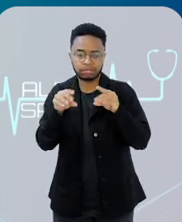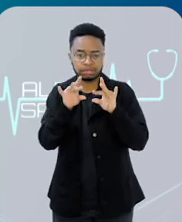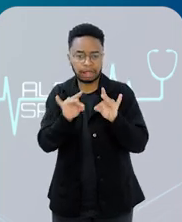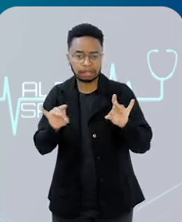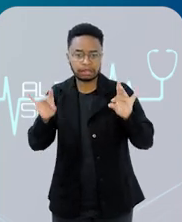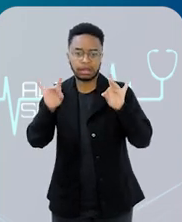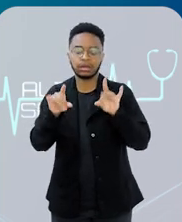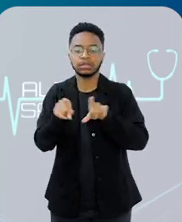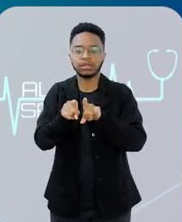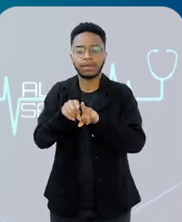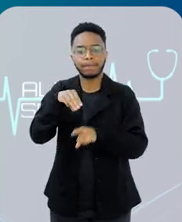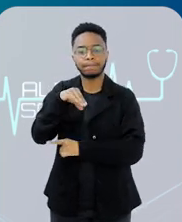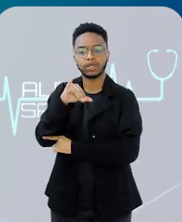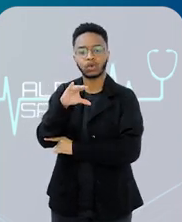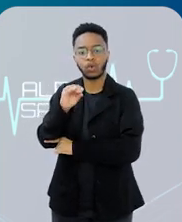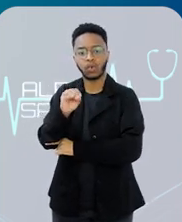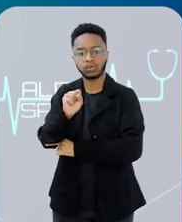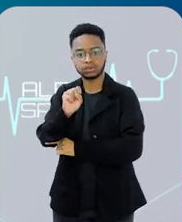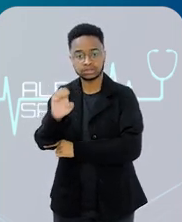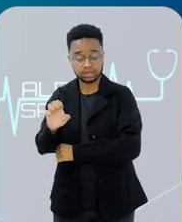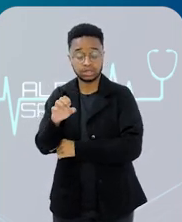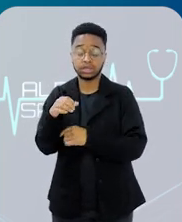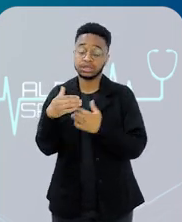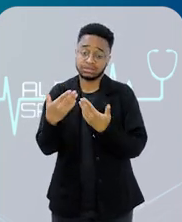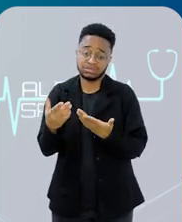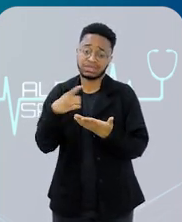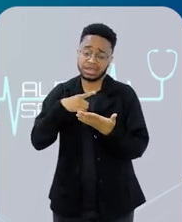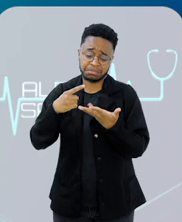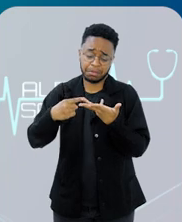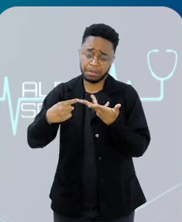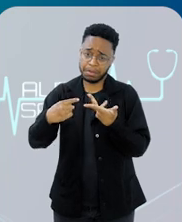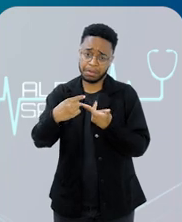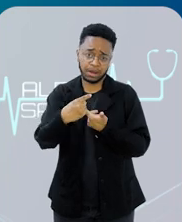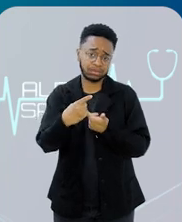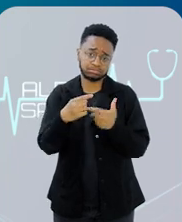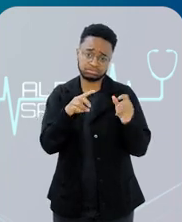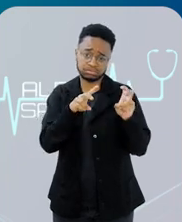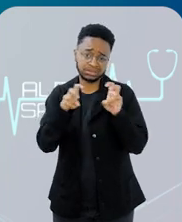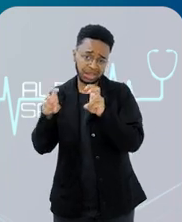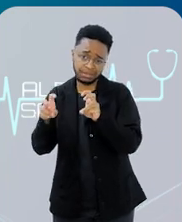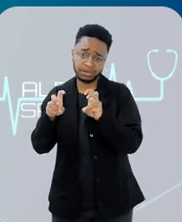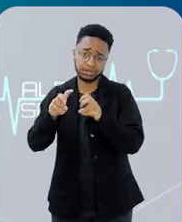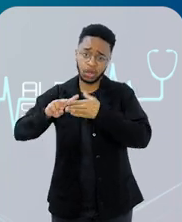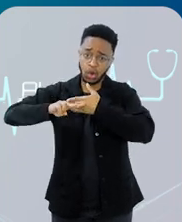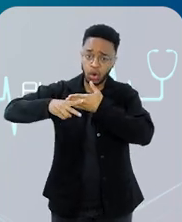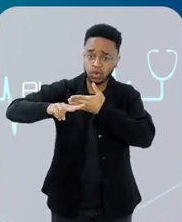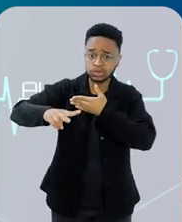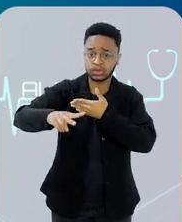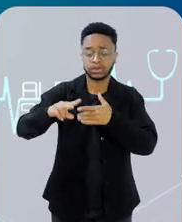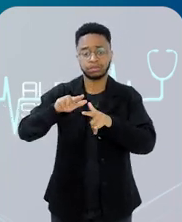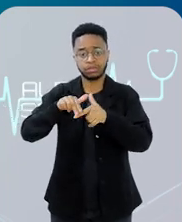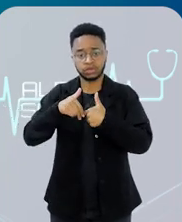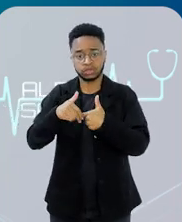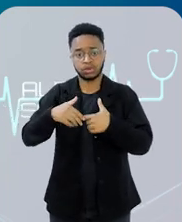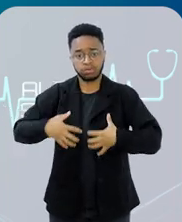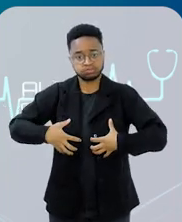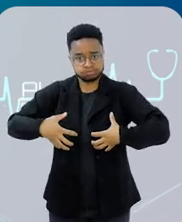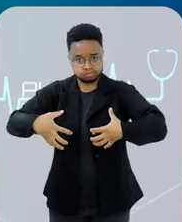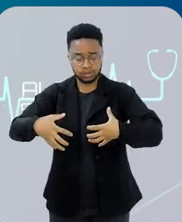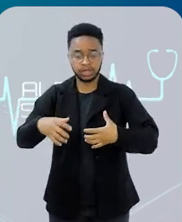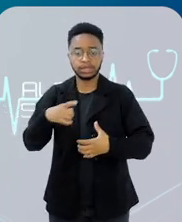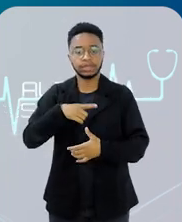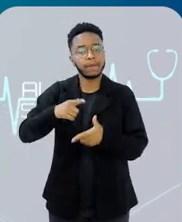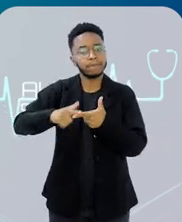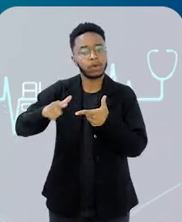micose, abscessos recorrentes. Aí vem as questões secundárias à gigantomastia,